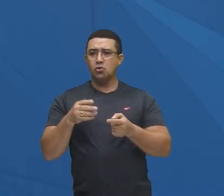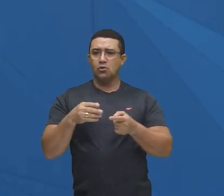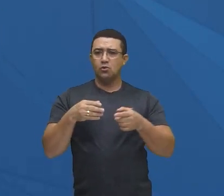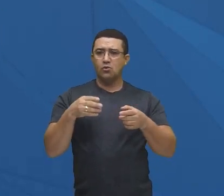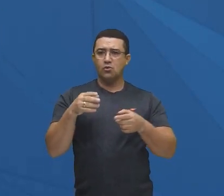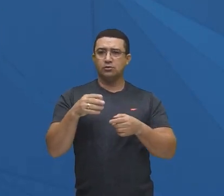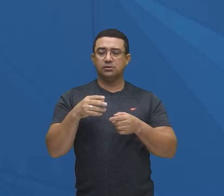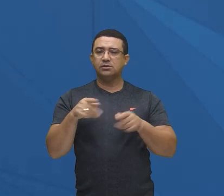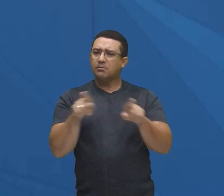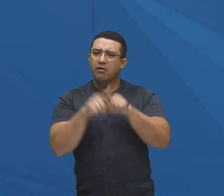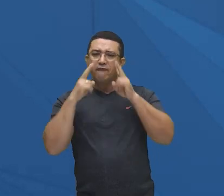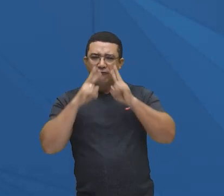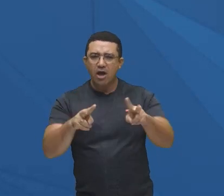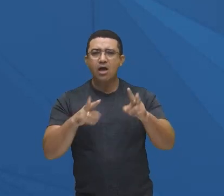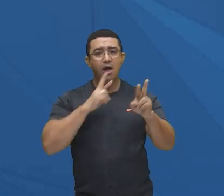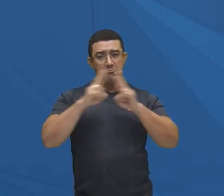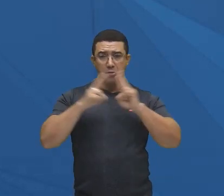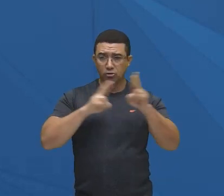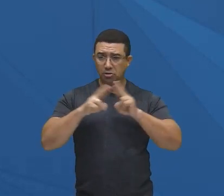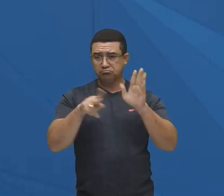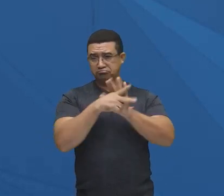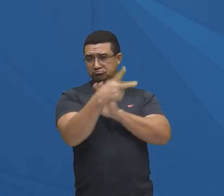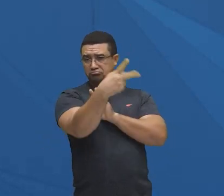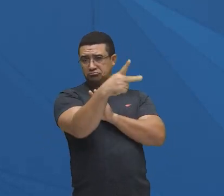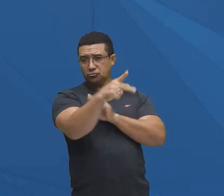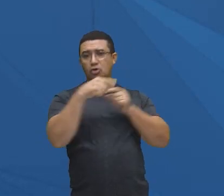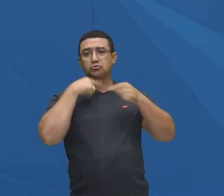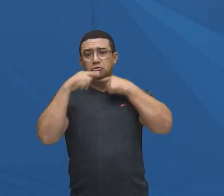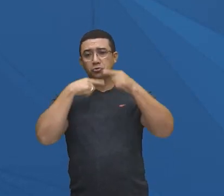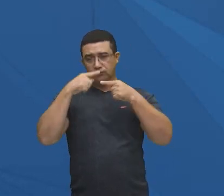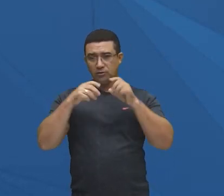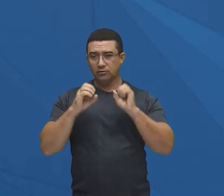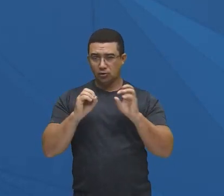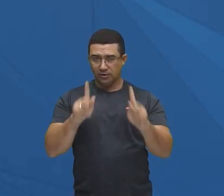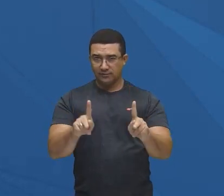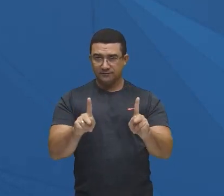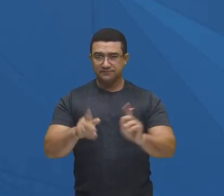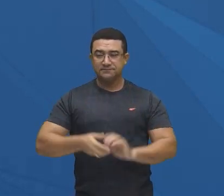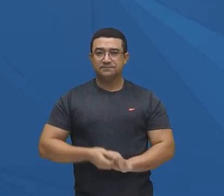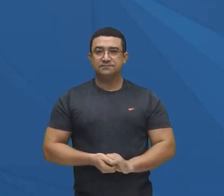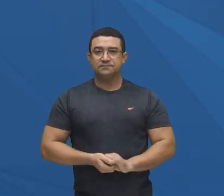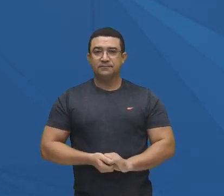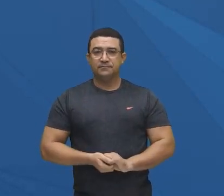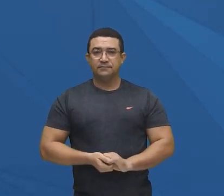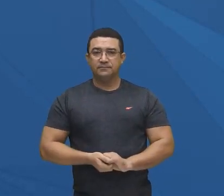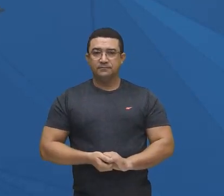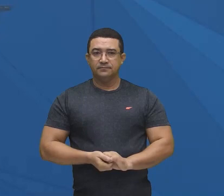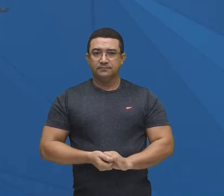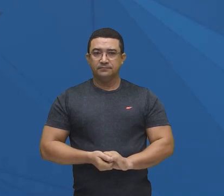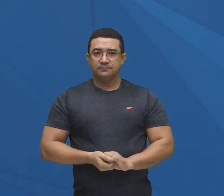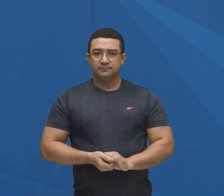estar de olho ali, respondendo e auxiliando, tá bom? Vamos lá. Temos mais um, olha